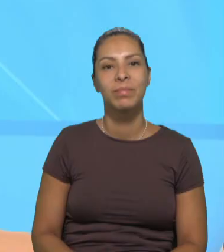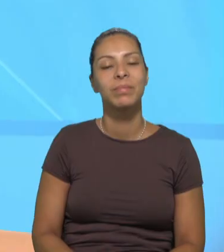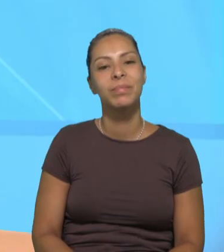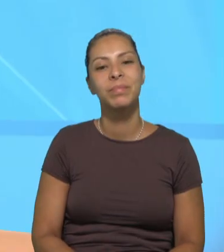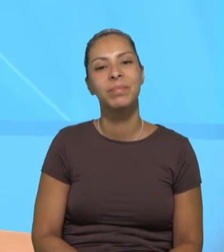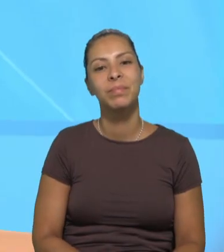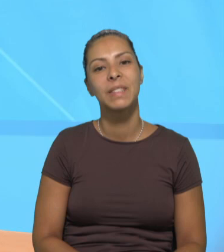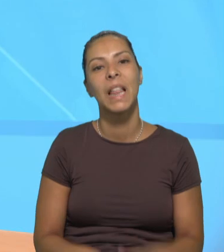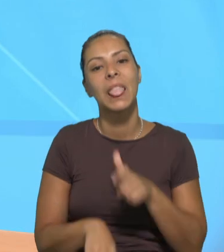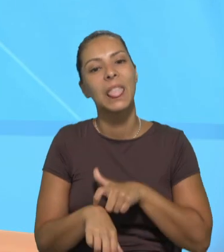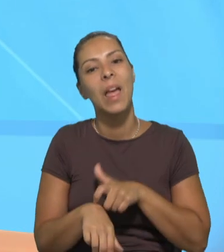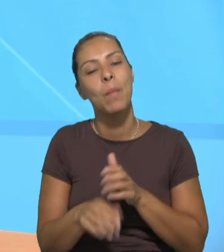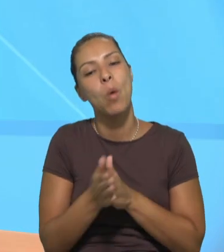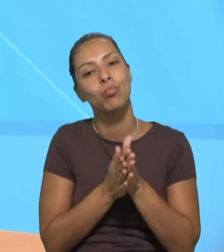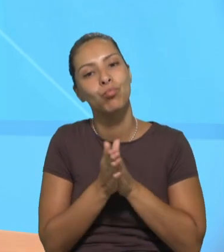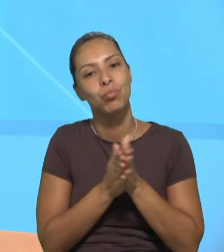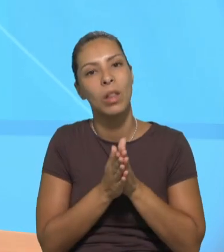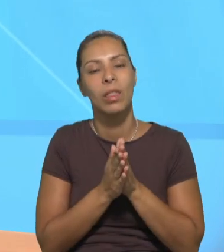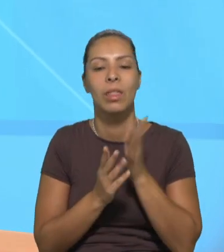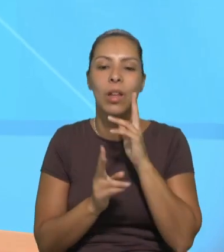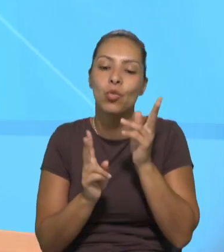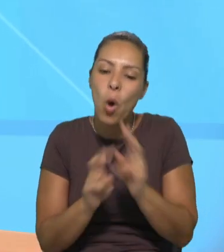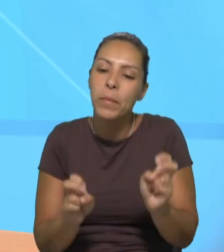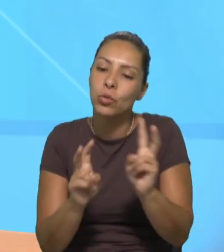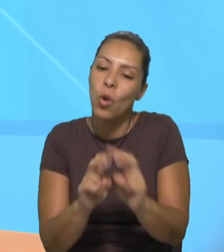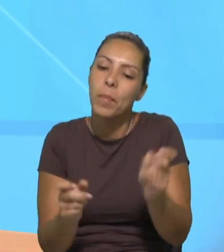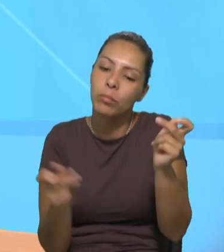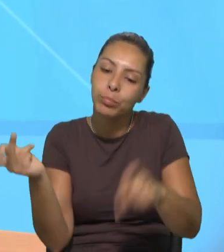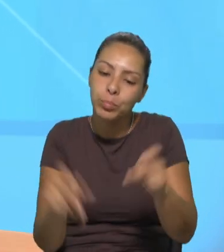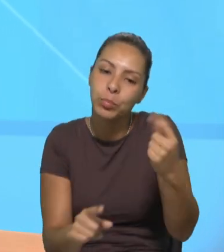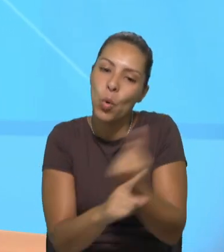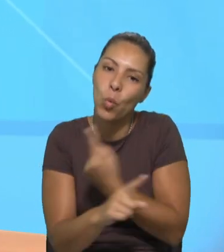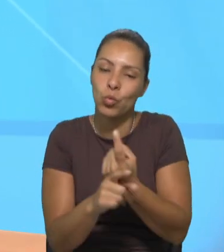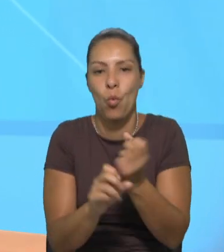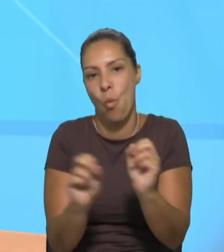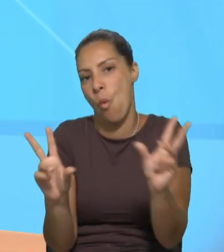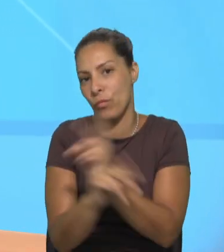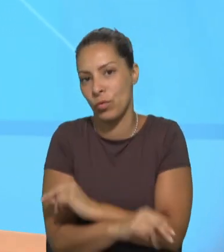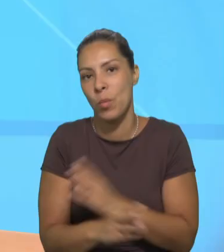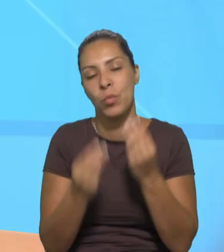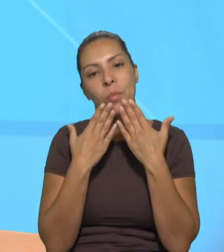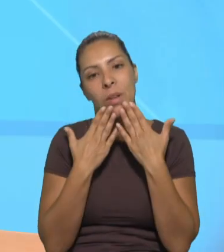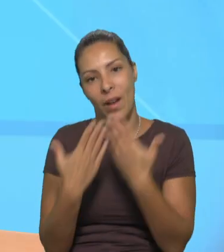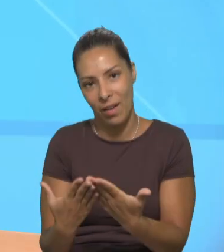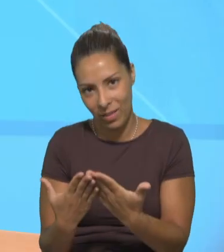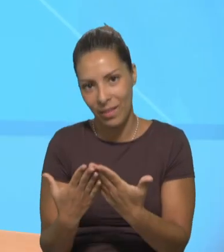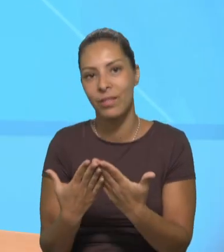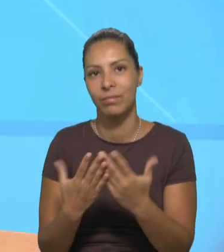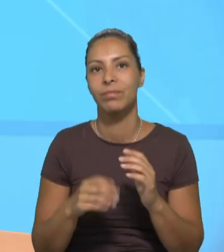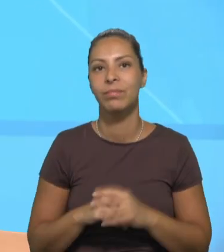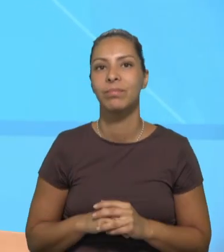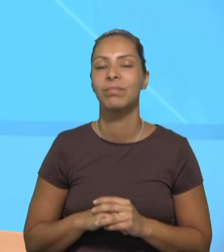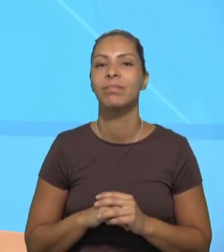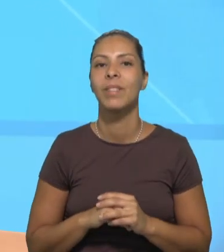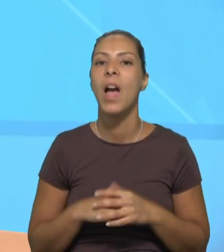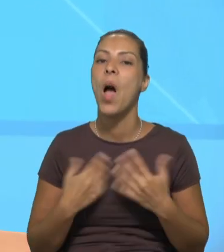um tempo oportuno também para tantas descobertas que acontecem mesmo em família. Juan, agradeço esta partilha com quem nos vê e ouve.